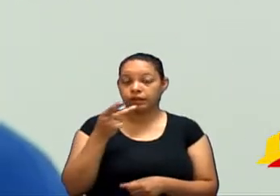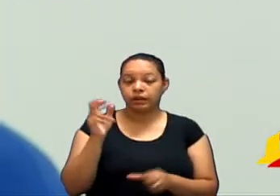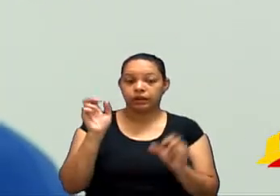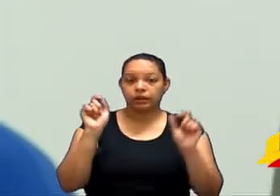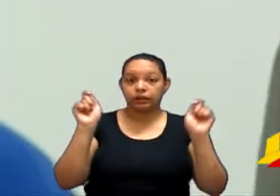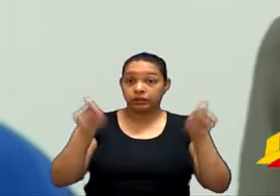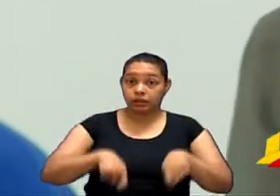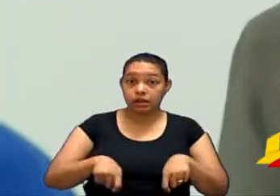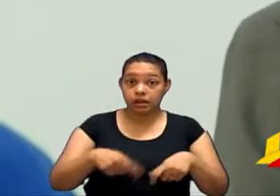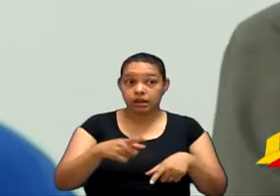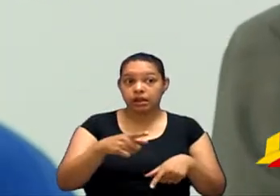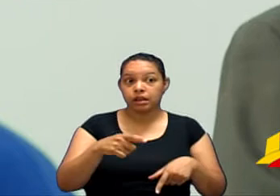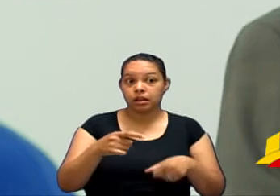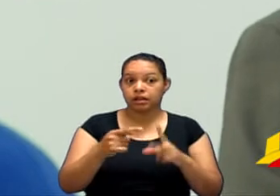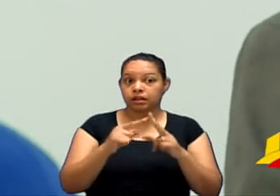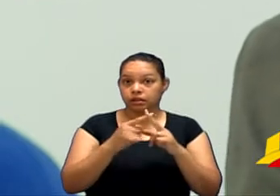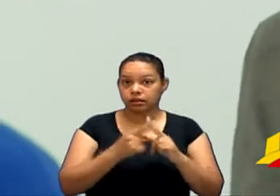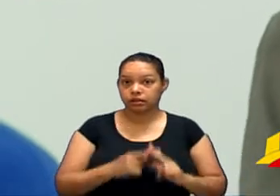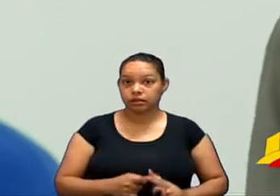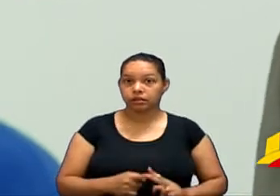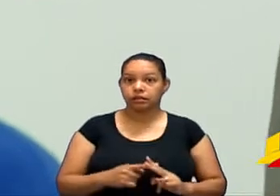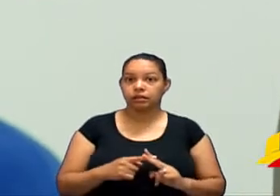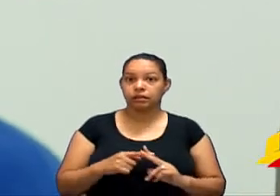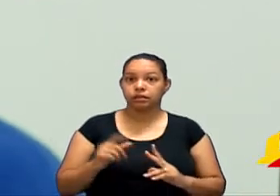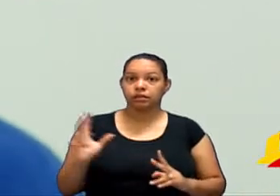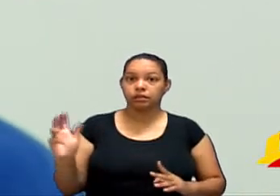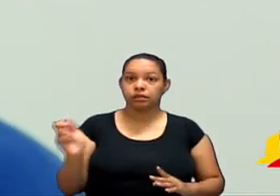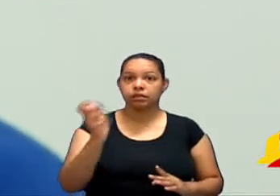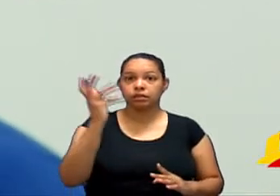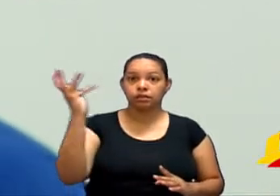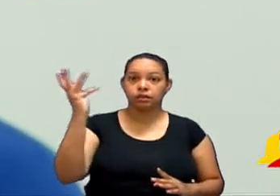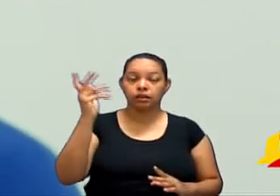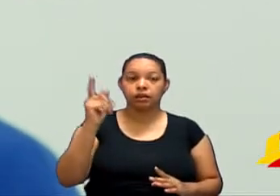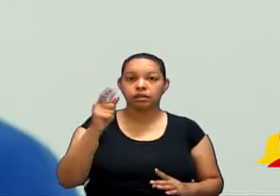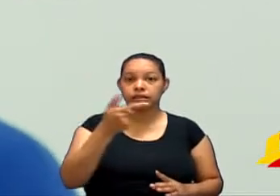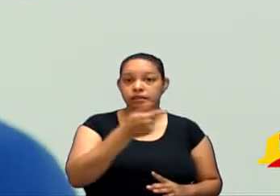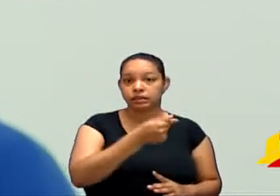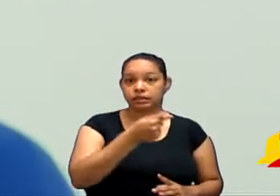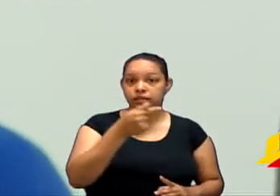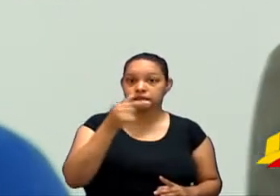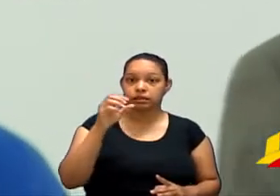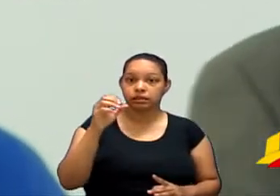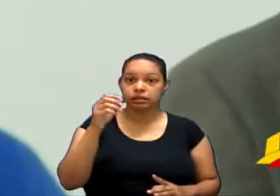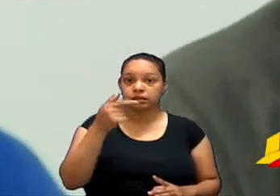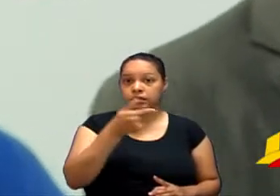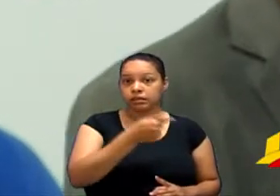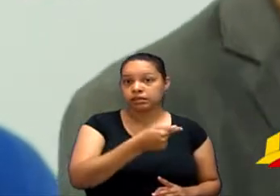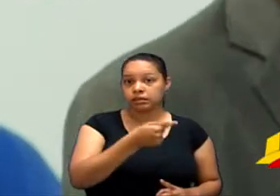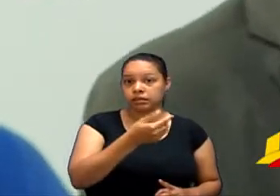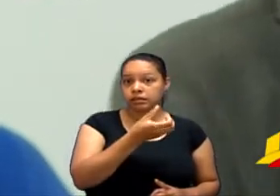demolir e o valor da reforma seria em torno de 700 mil reais